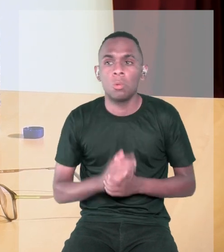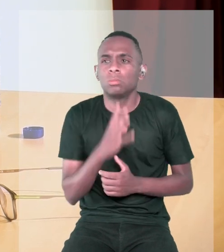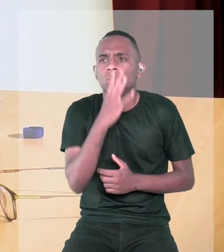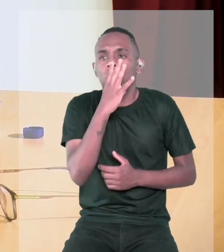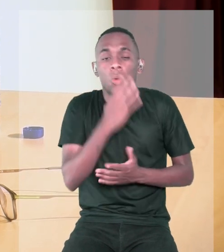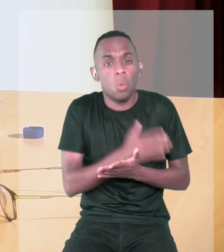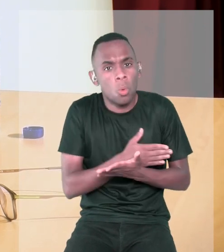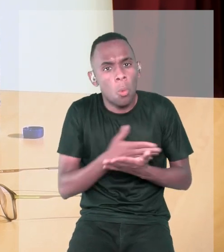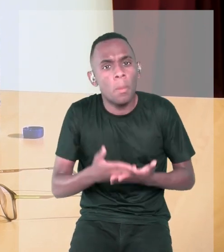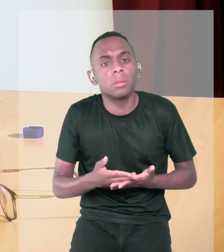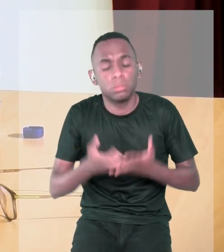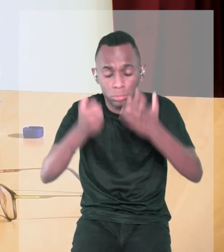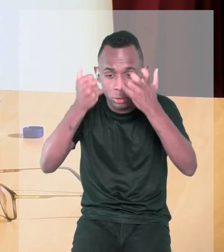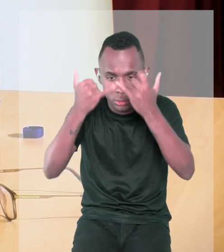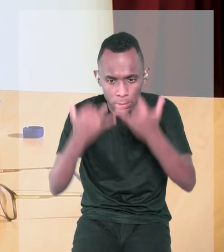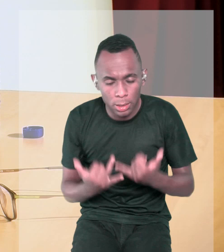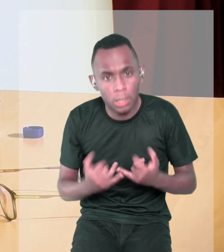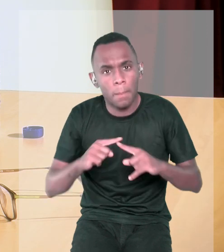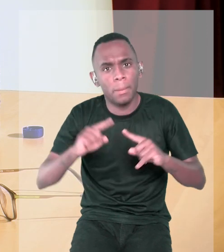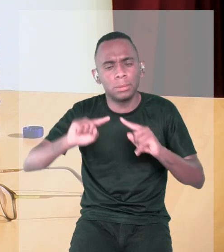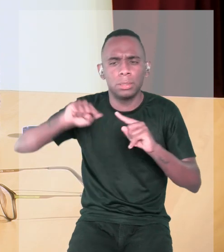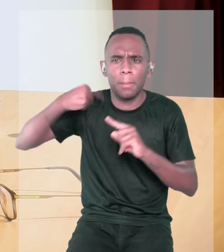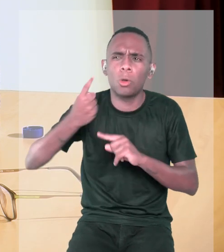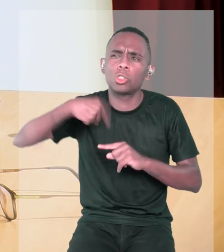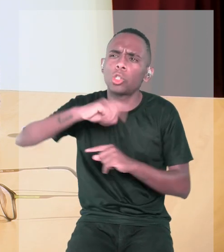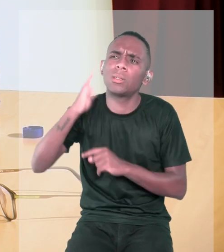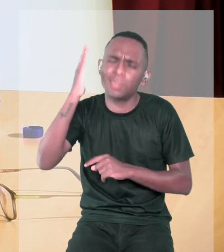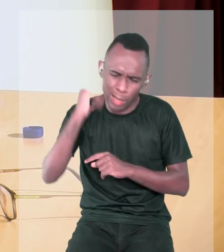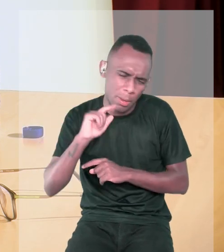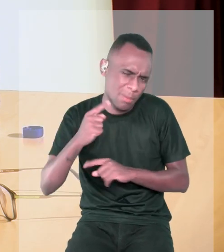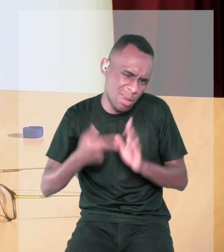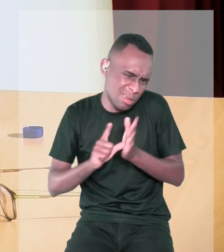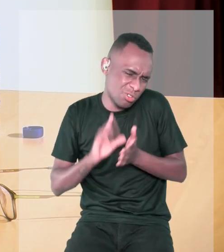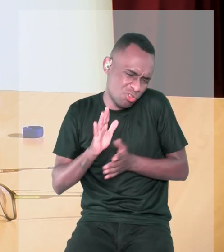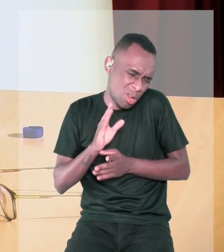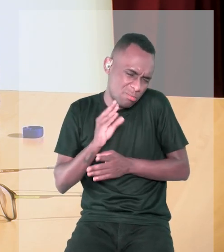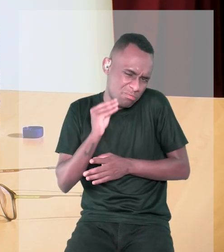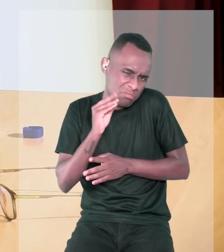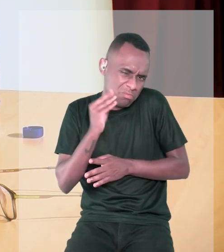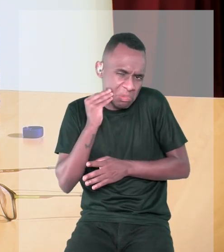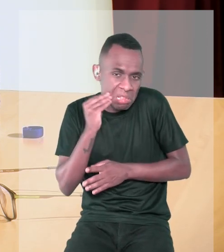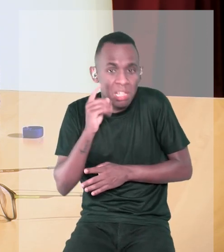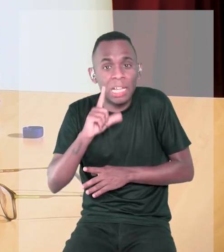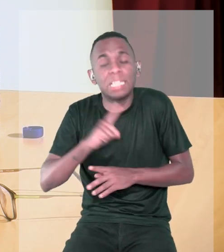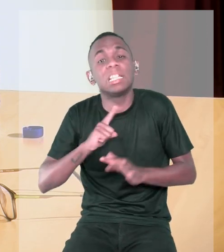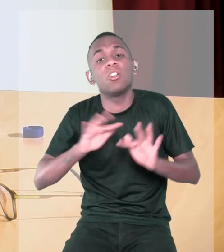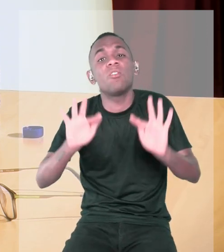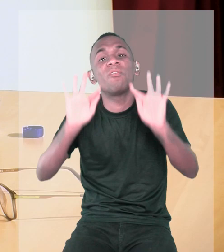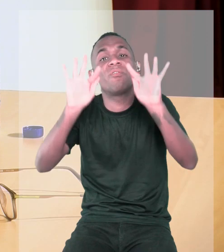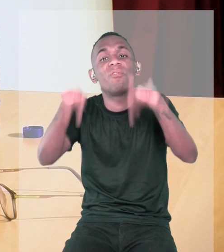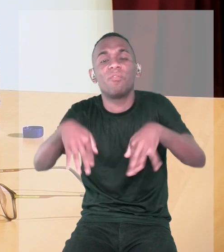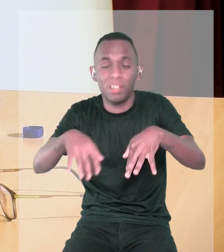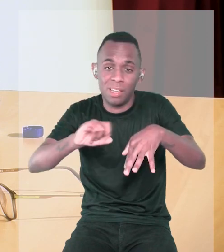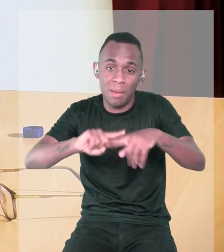do começo é narrado, mas em breve saberemos, como já suspeitávamos, que há